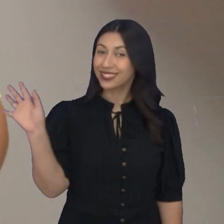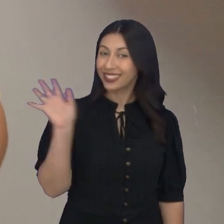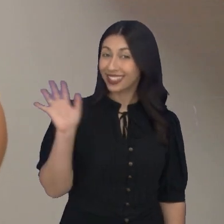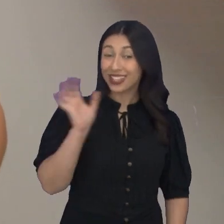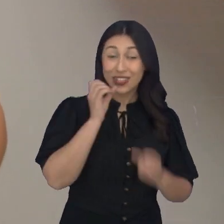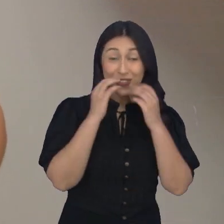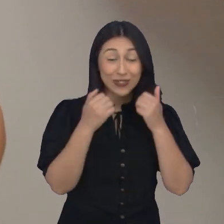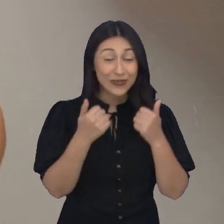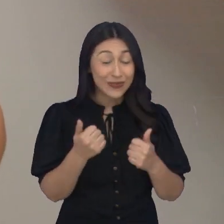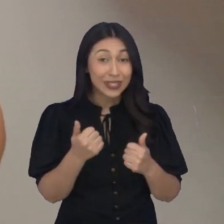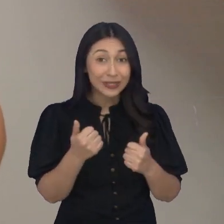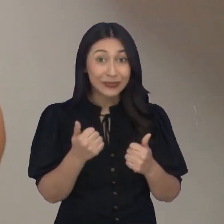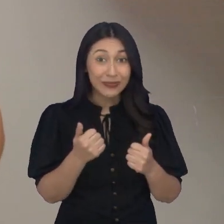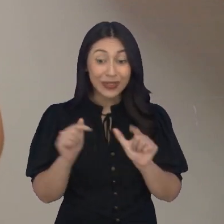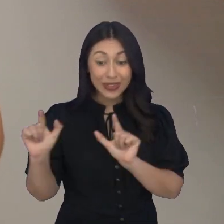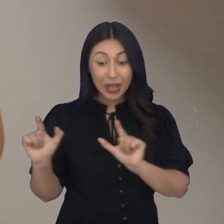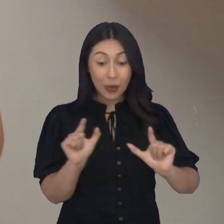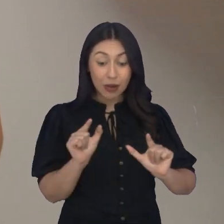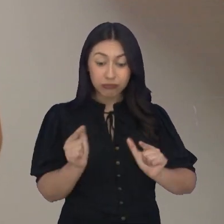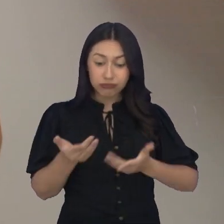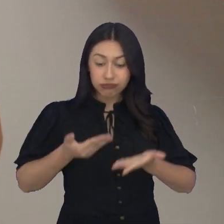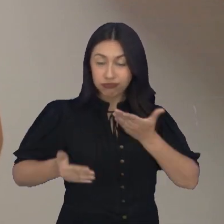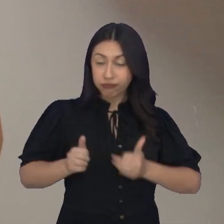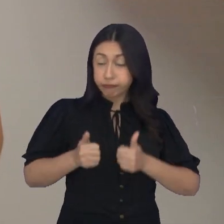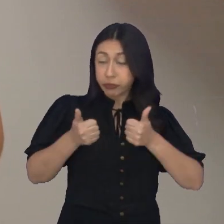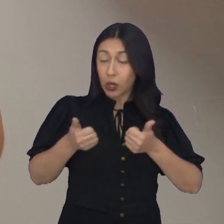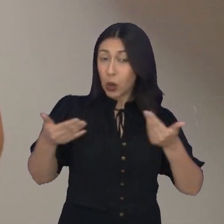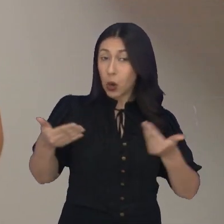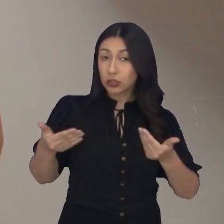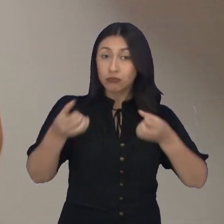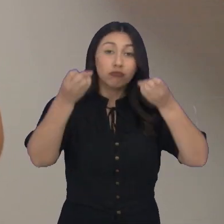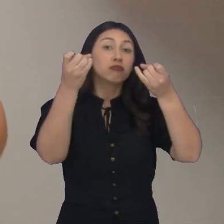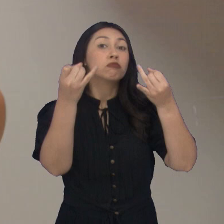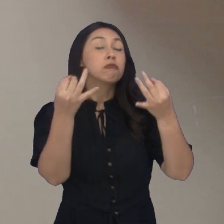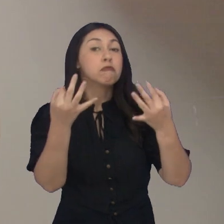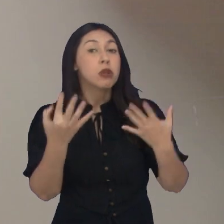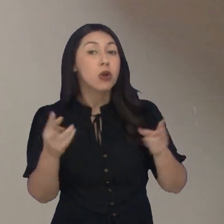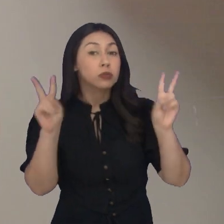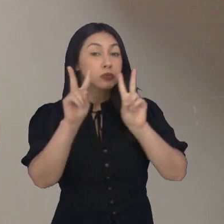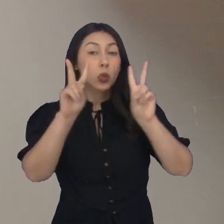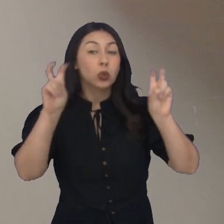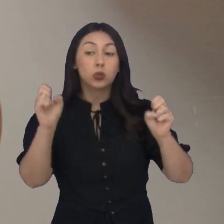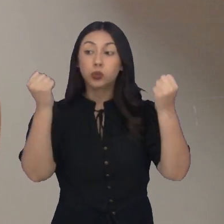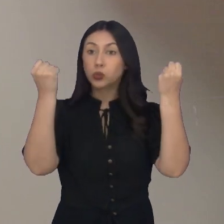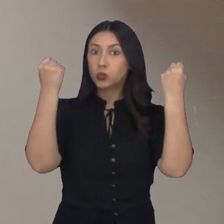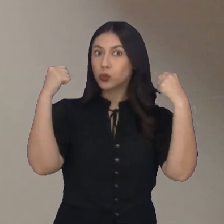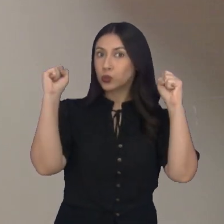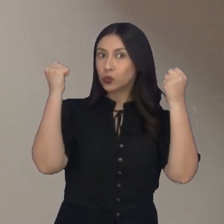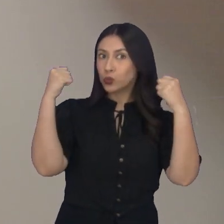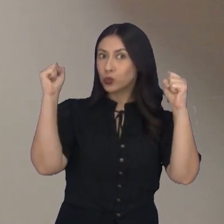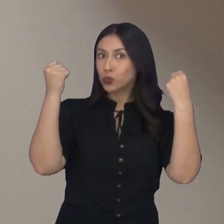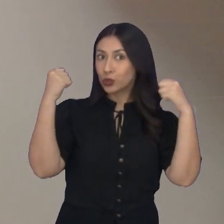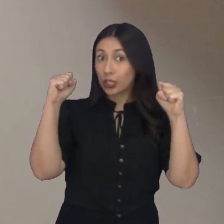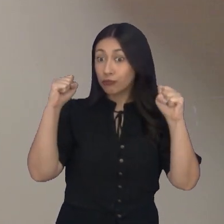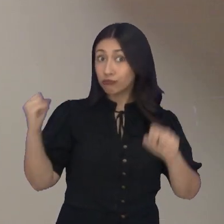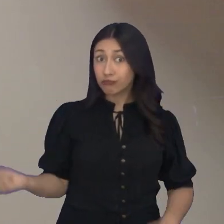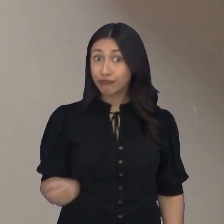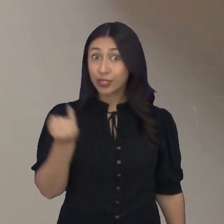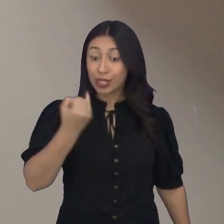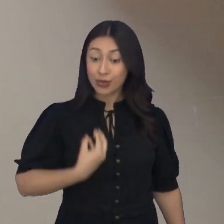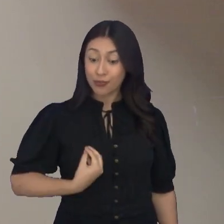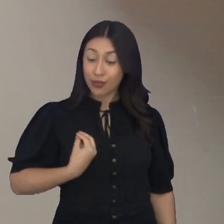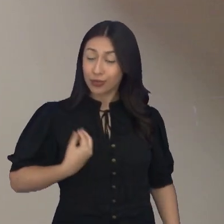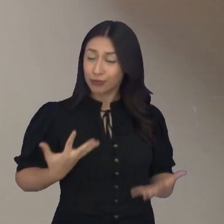Olá, tudo bem? No De Bem com Você de hoje vamos falar sobre a importância dos exercícios físicos para ter mais qualidade de